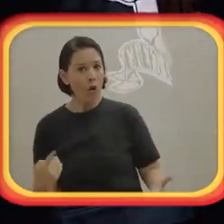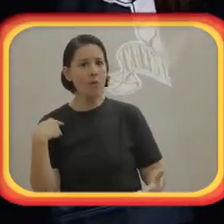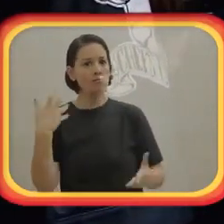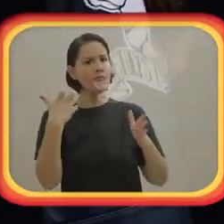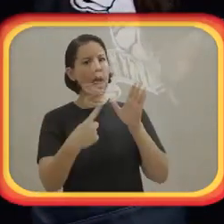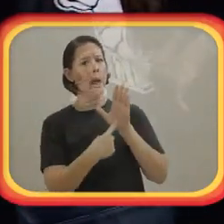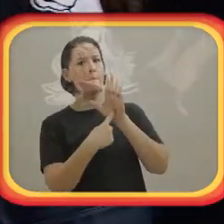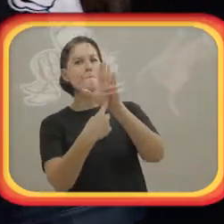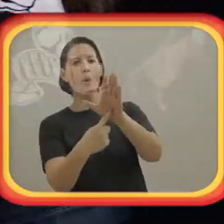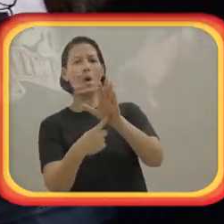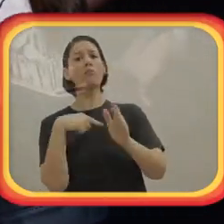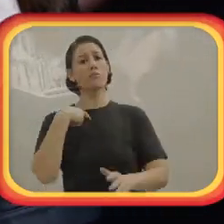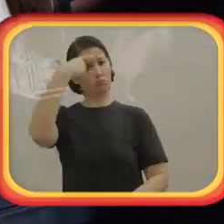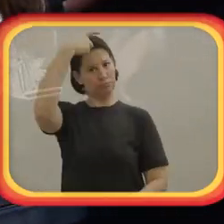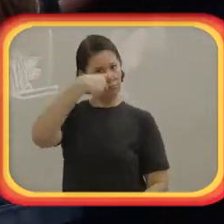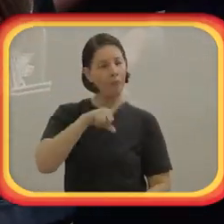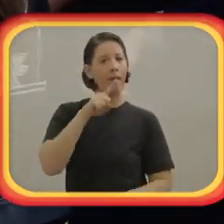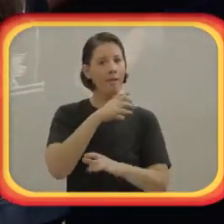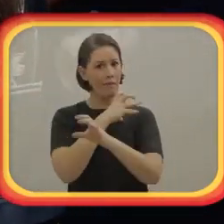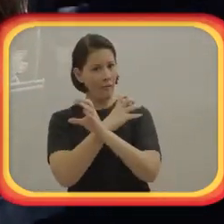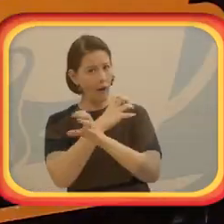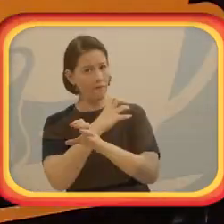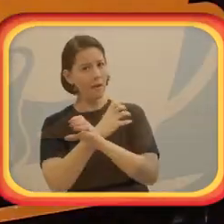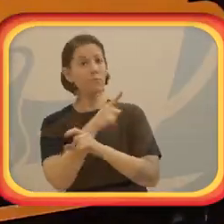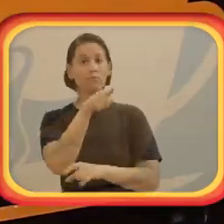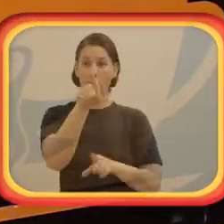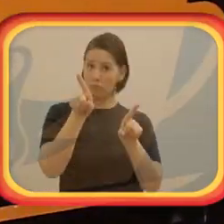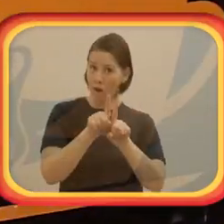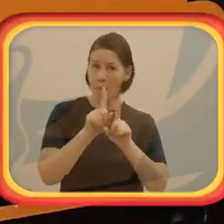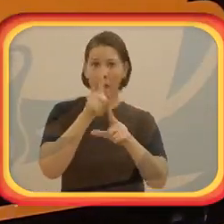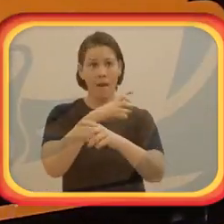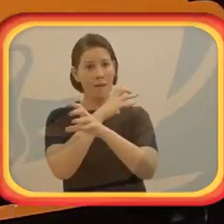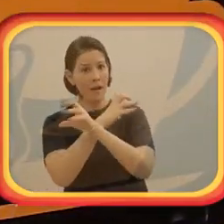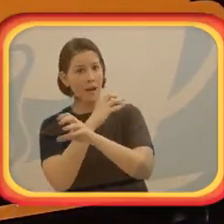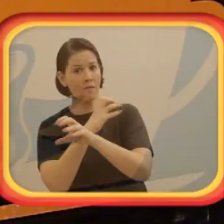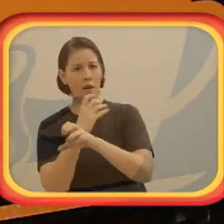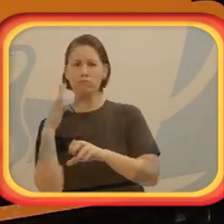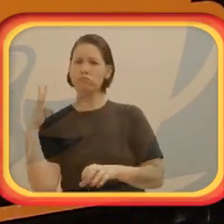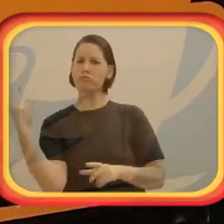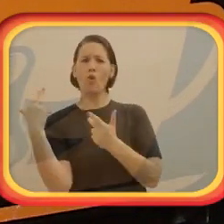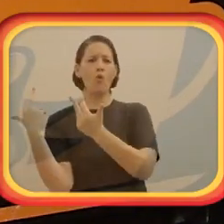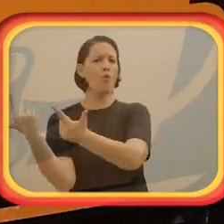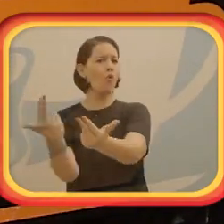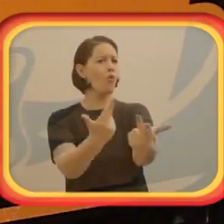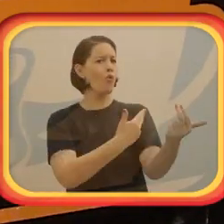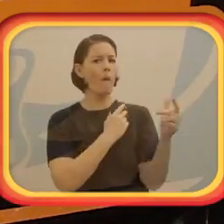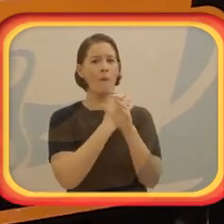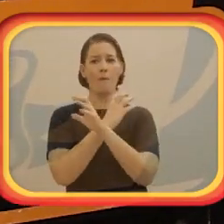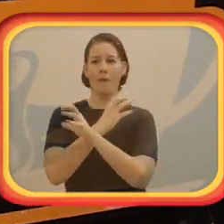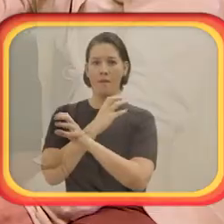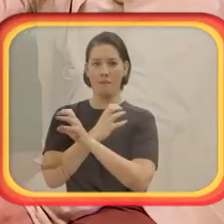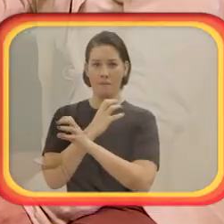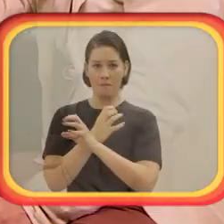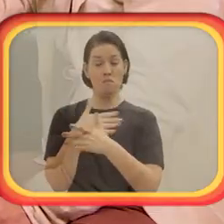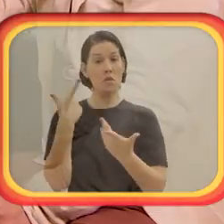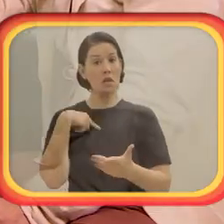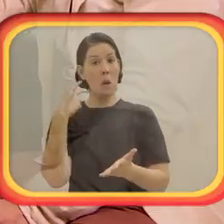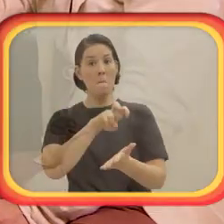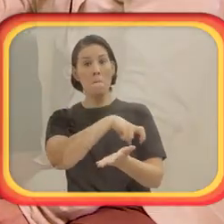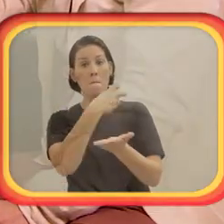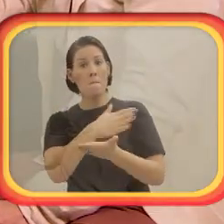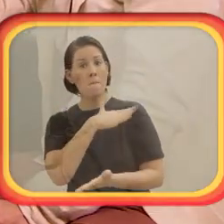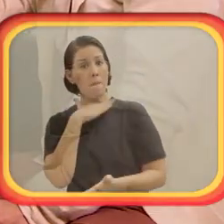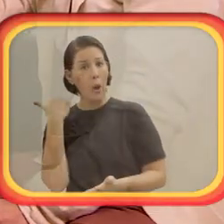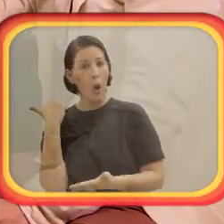de fragilidade. E aí a gente escolheu o símbolo da caveira, porque você sabe que a caveira, ela é o símbolo mundial